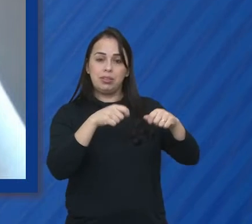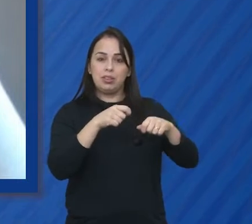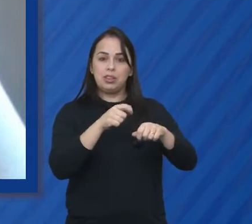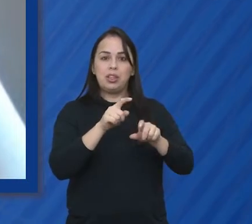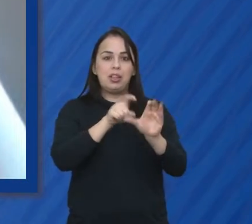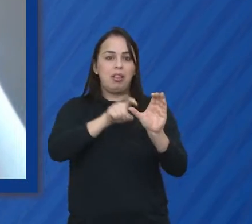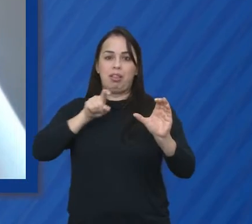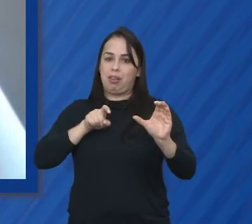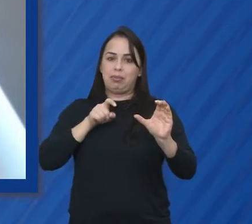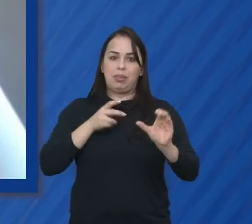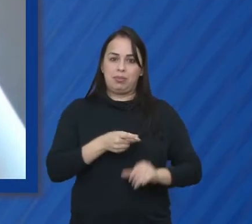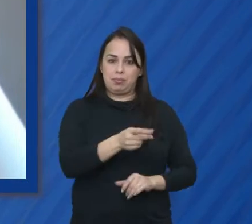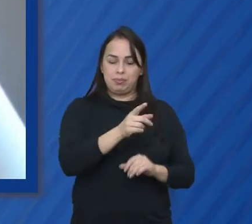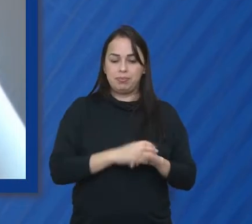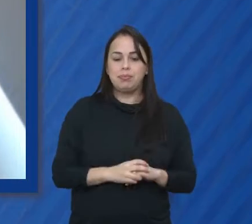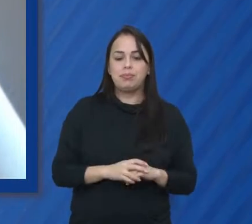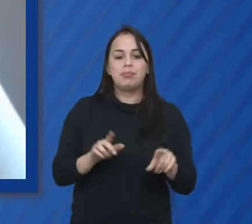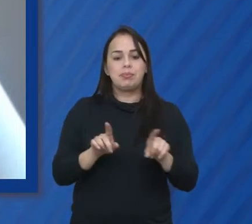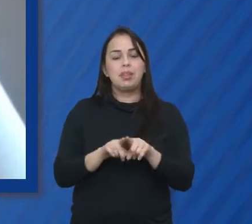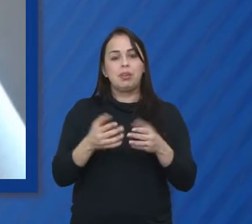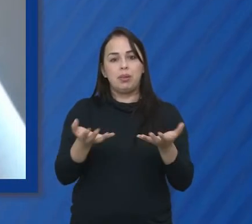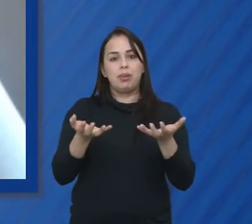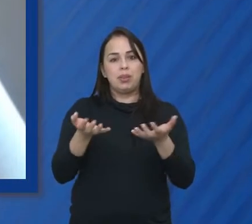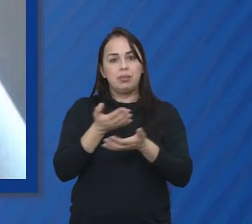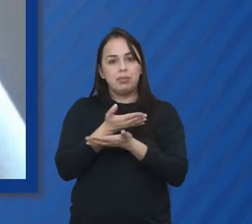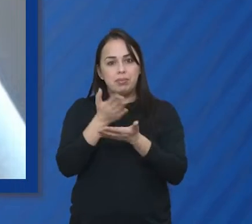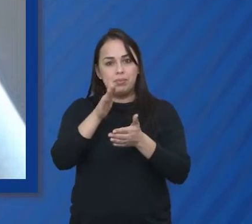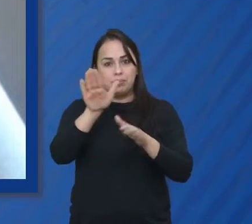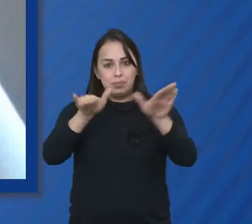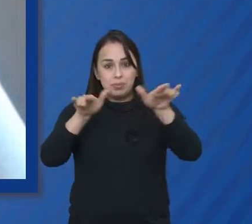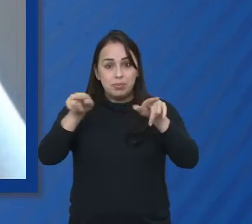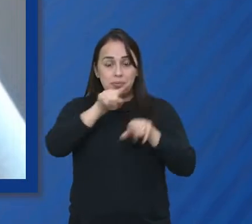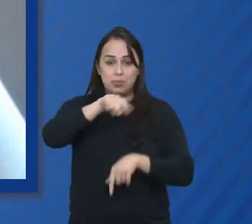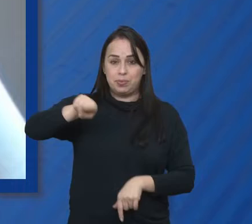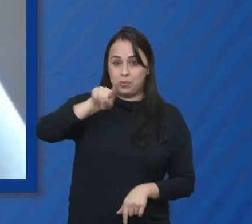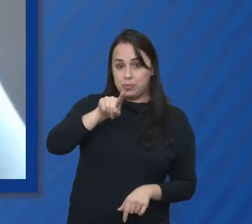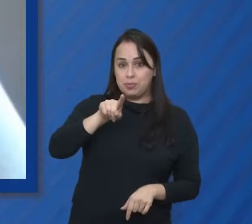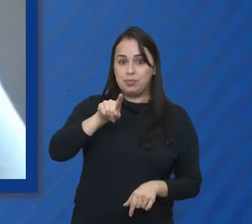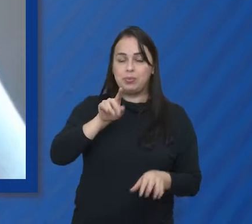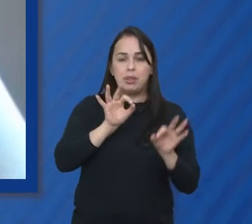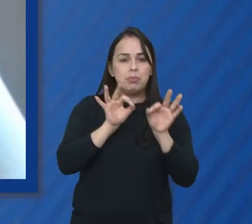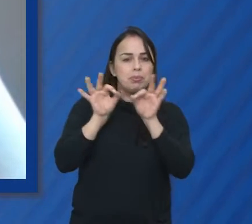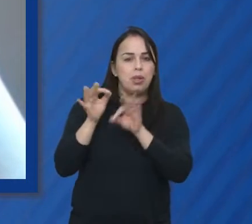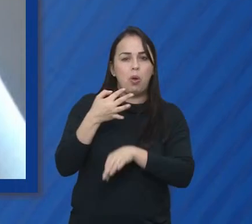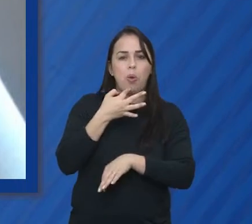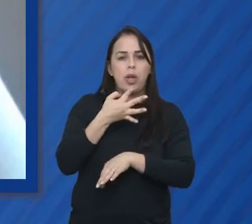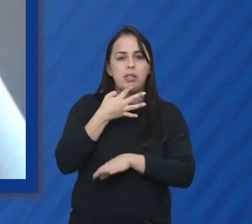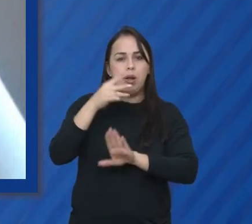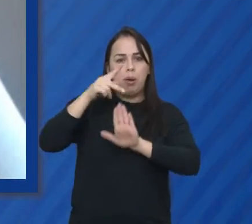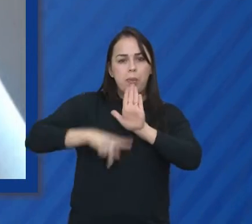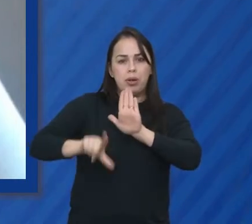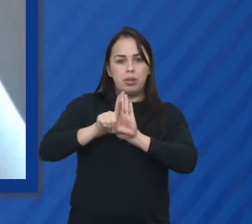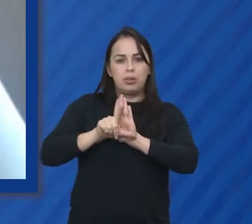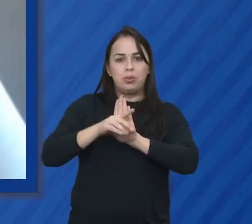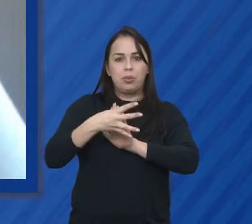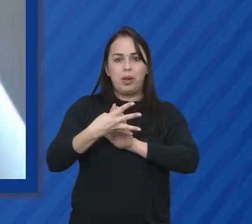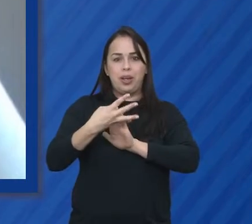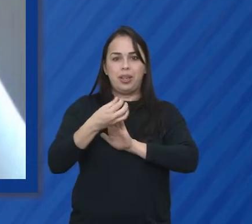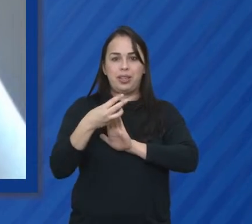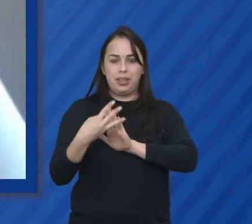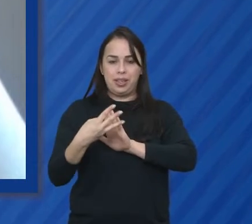ter mais independência ao longo da vida. Então, eu queria convidar os espectadores de vocês para conhecer o projeto de